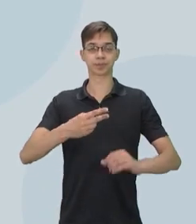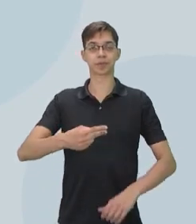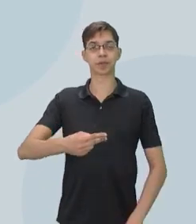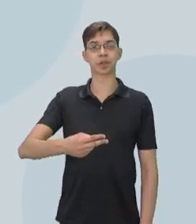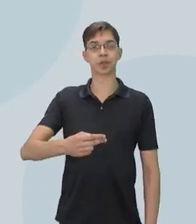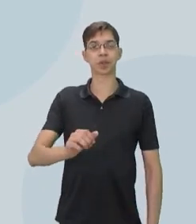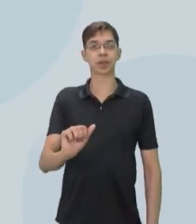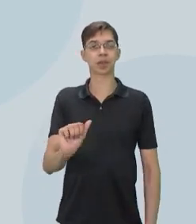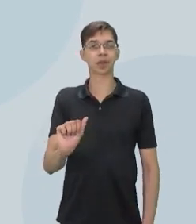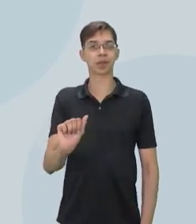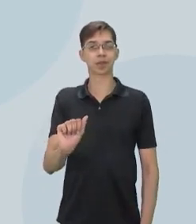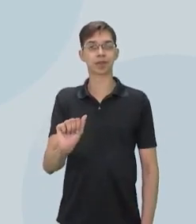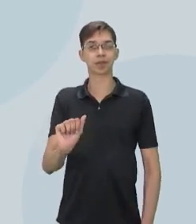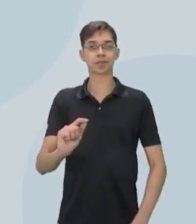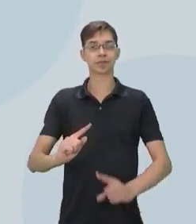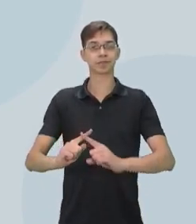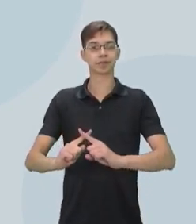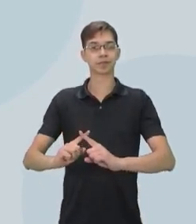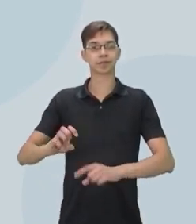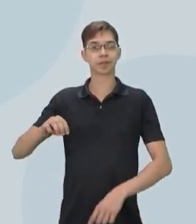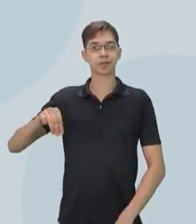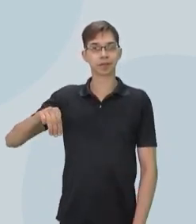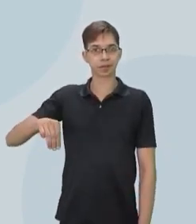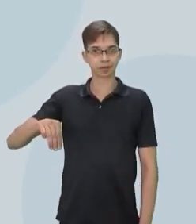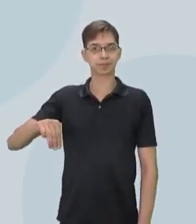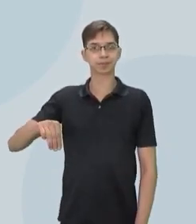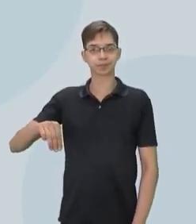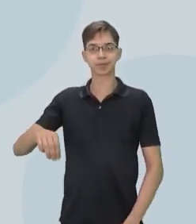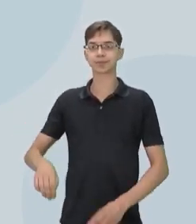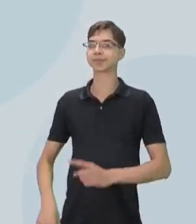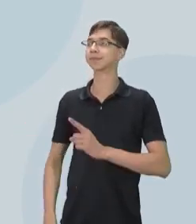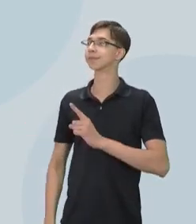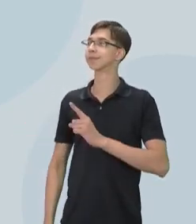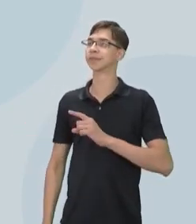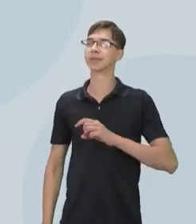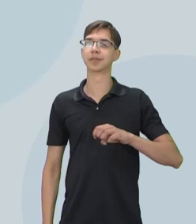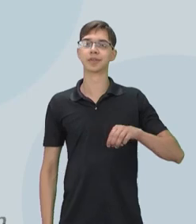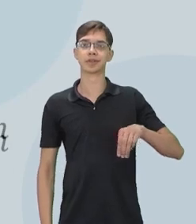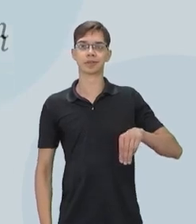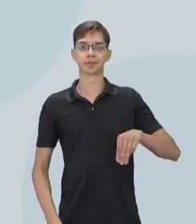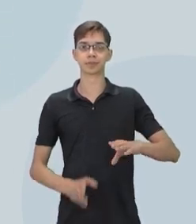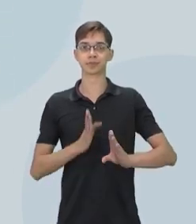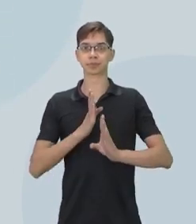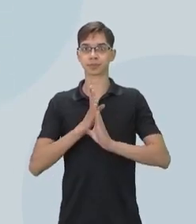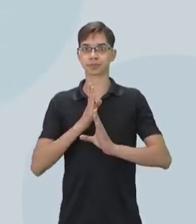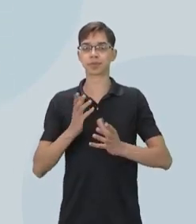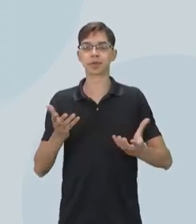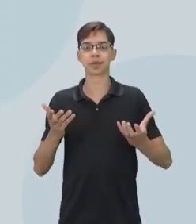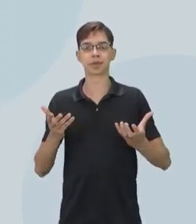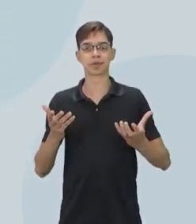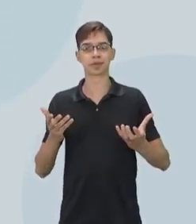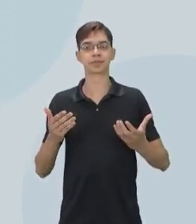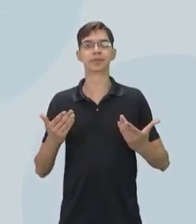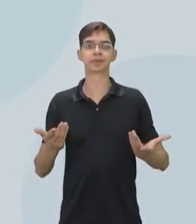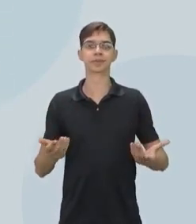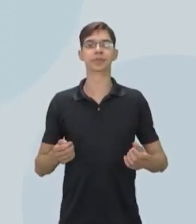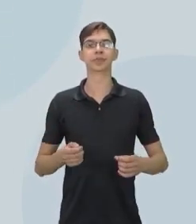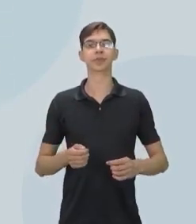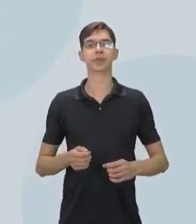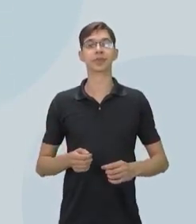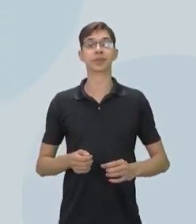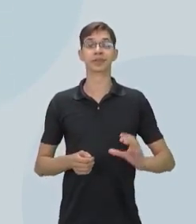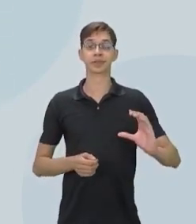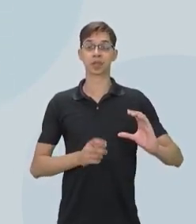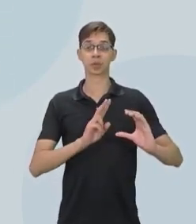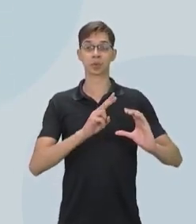M. Então, tá aqui, ó, o M que a gente quer achar. C ao quadrado é igual a A vezes M. Então, a gente tem